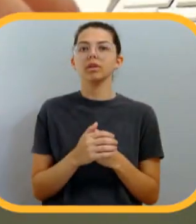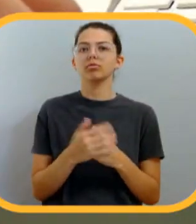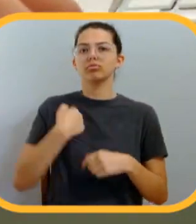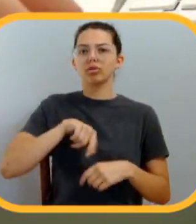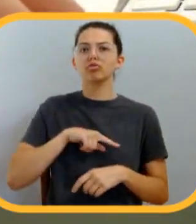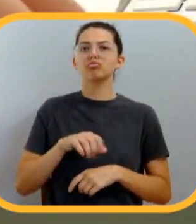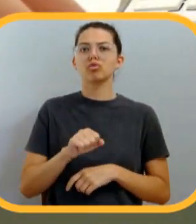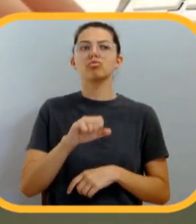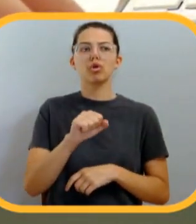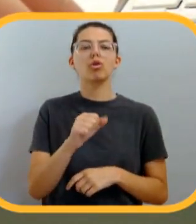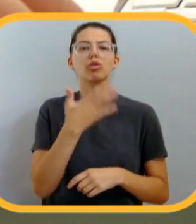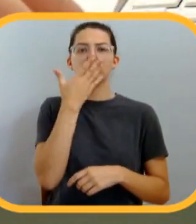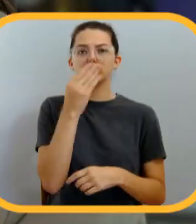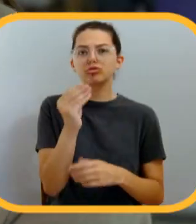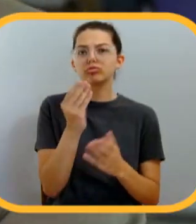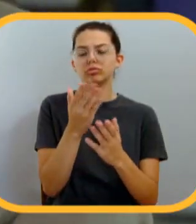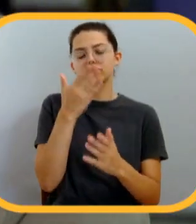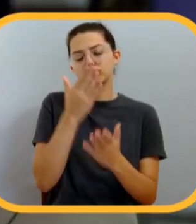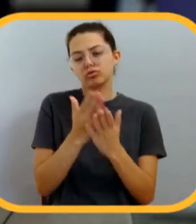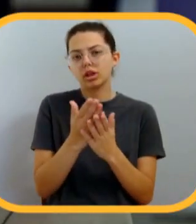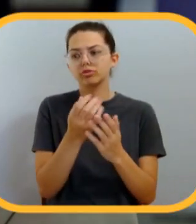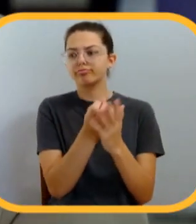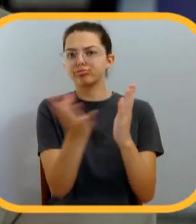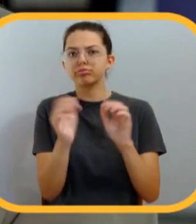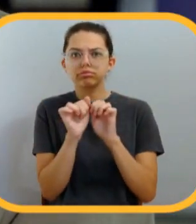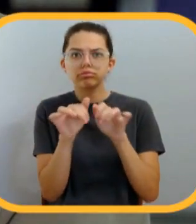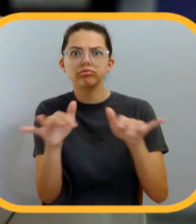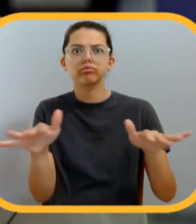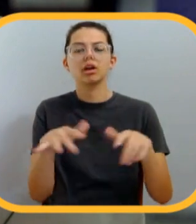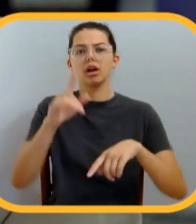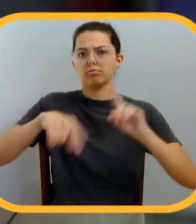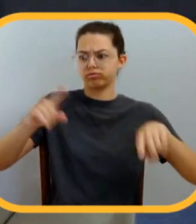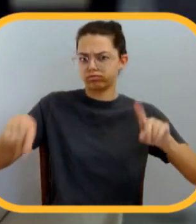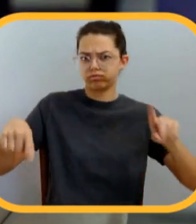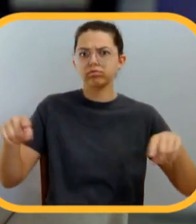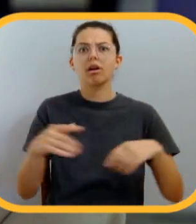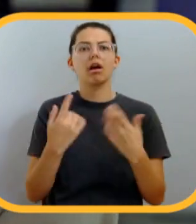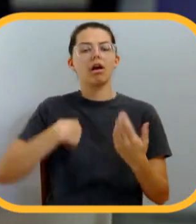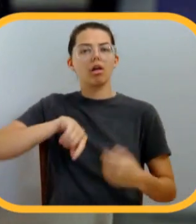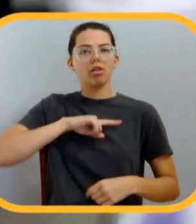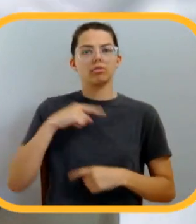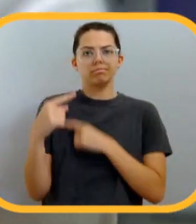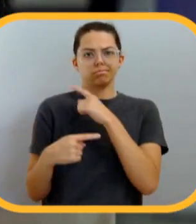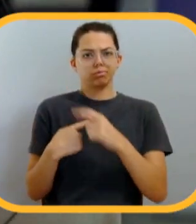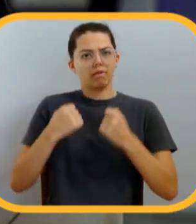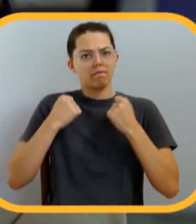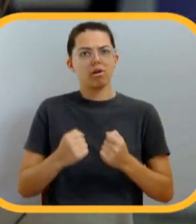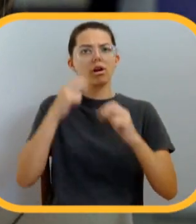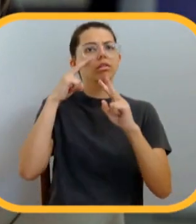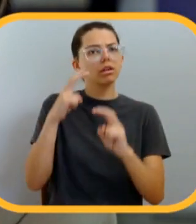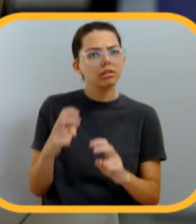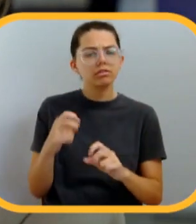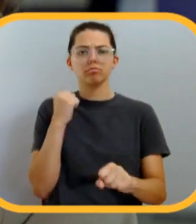chegando a cada vez mais estudantes e são muito diversos. Nós temos, de facto, uma tradição forte